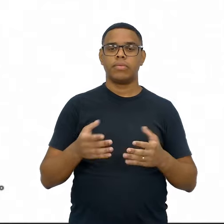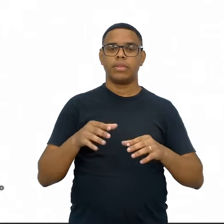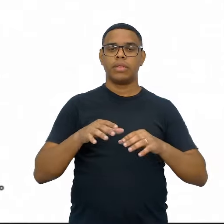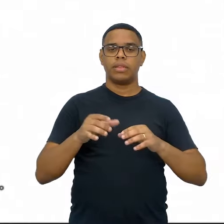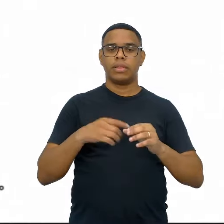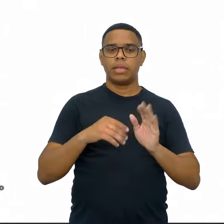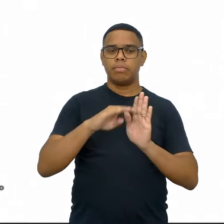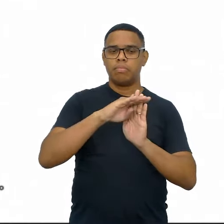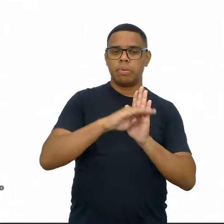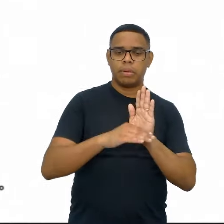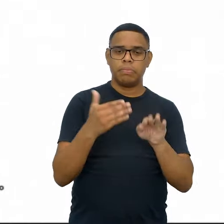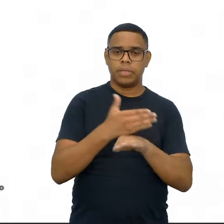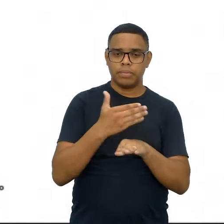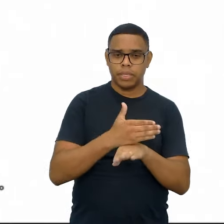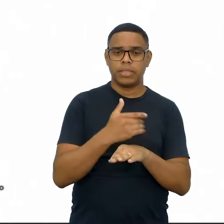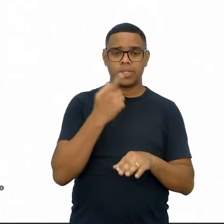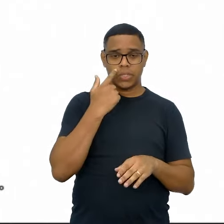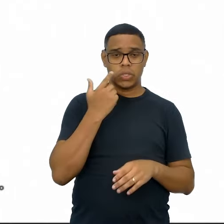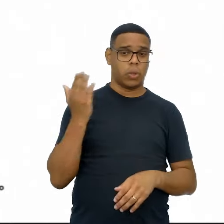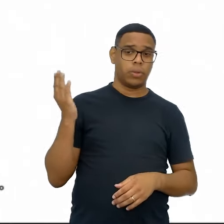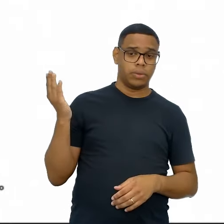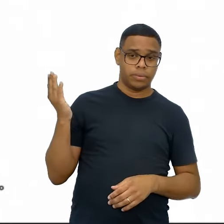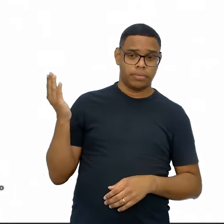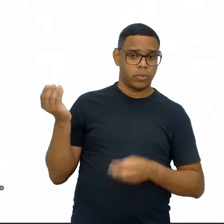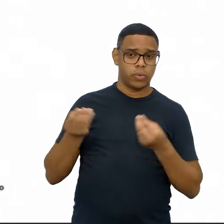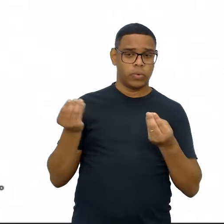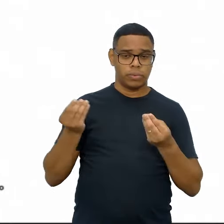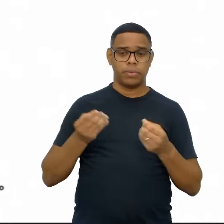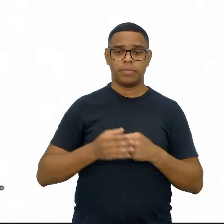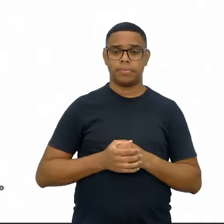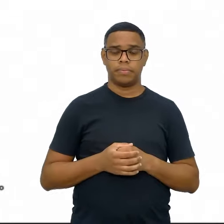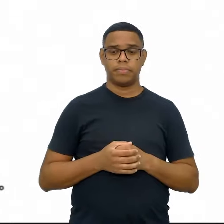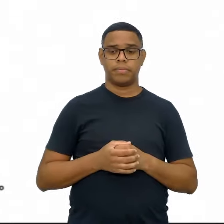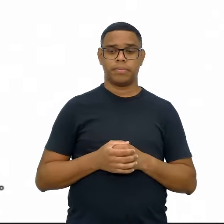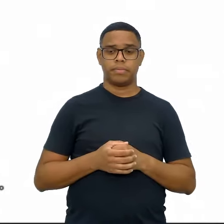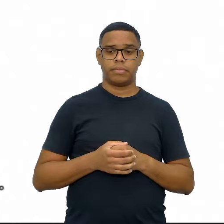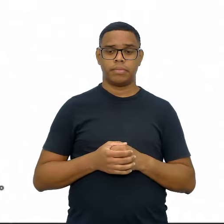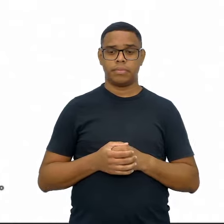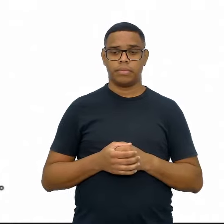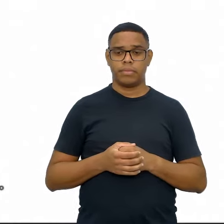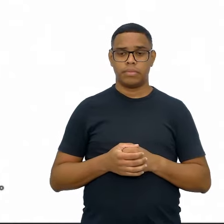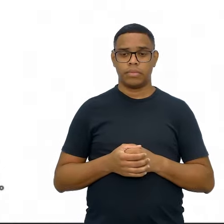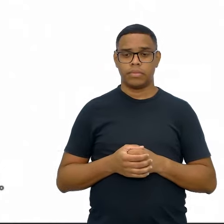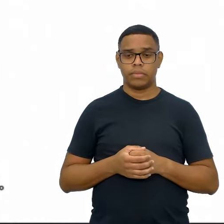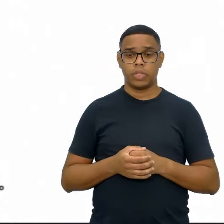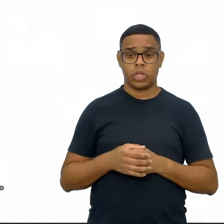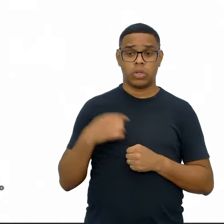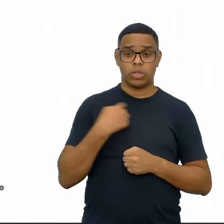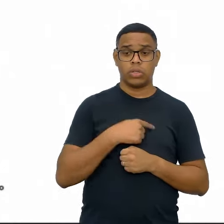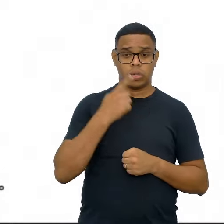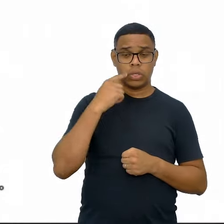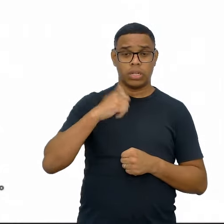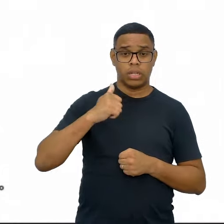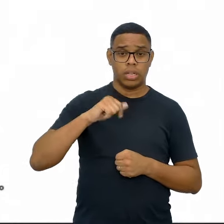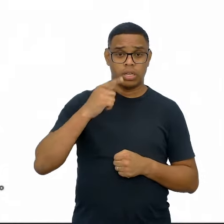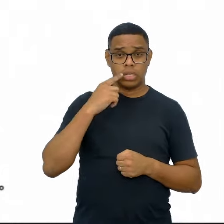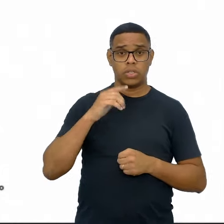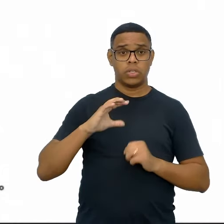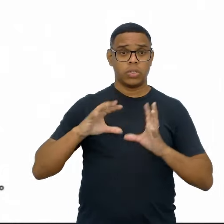distribuição dessa participação ficou da seguinte forma, ó. Nós estamos fazendo uma análise, assim, macro,